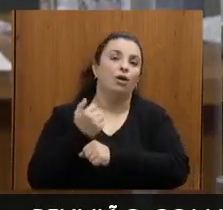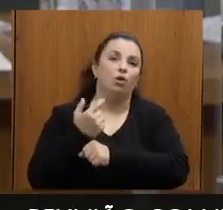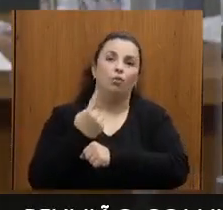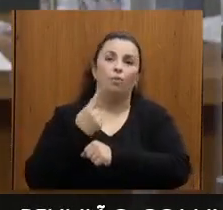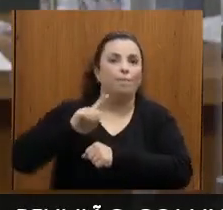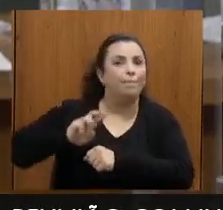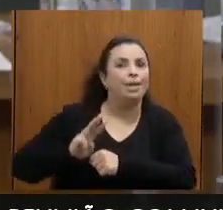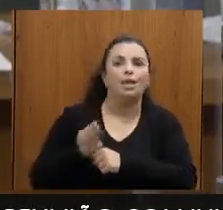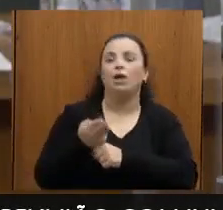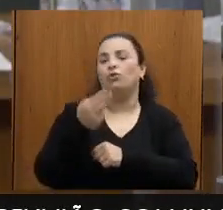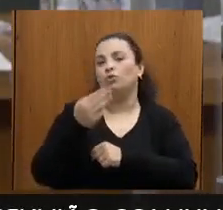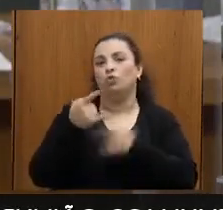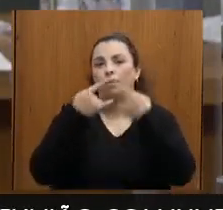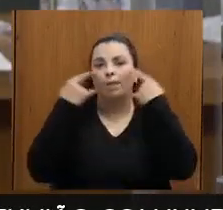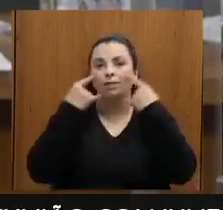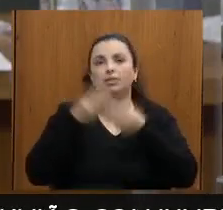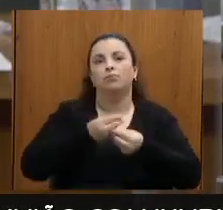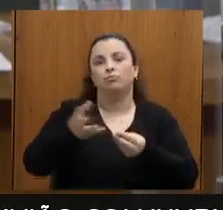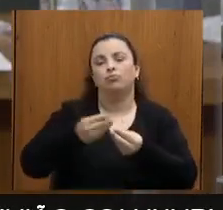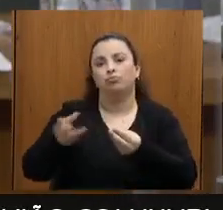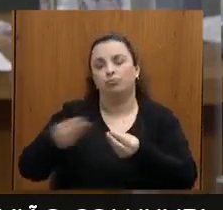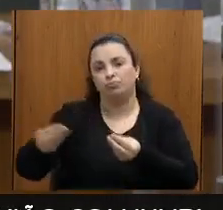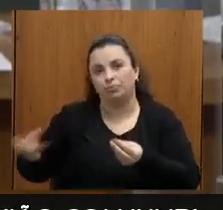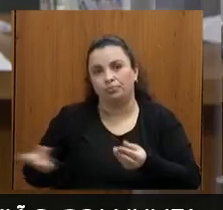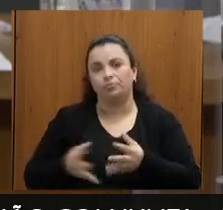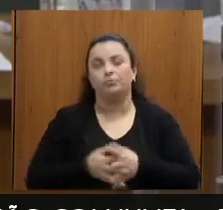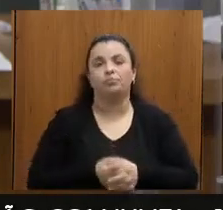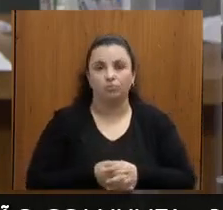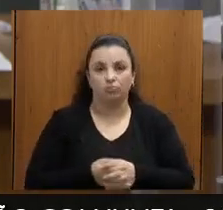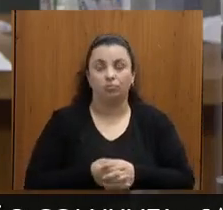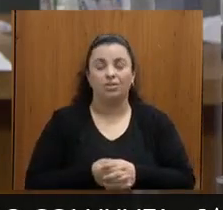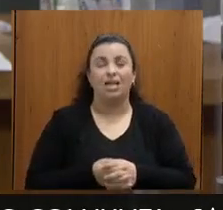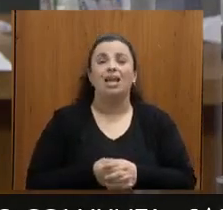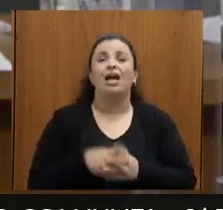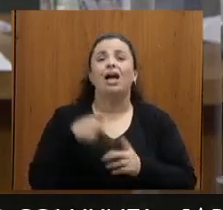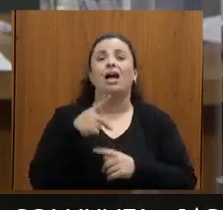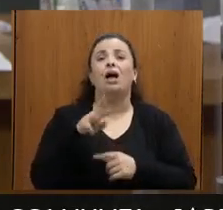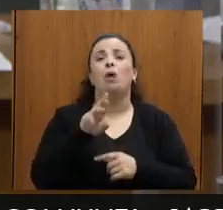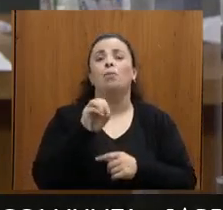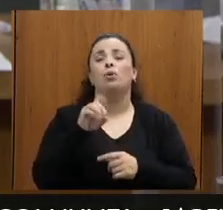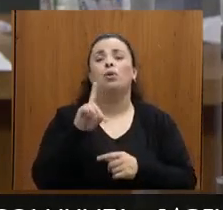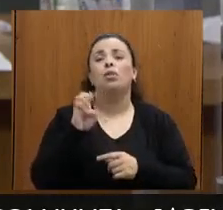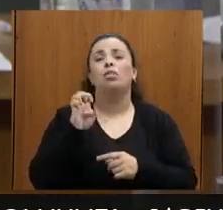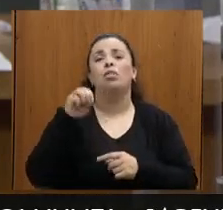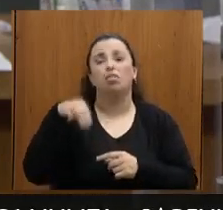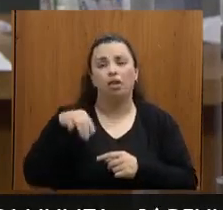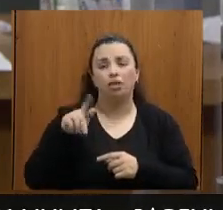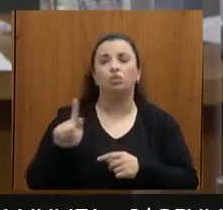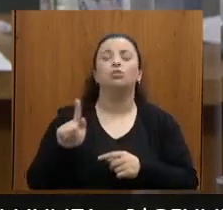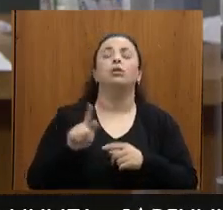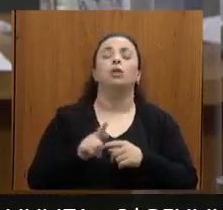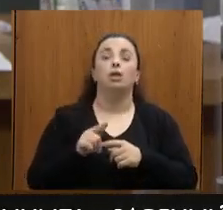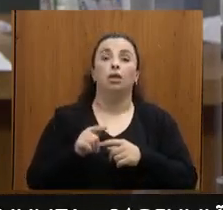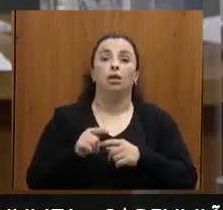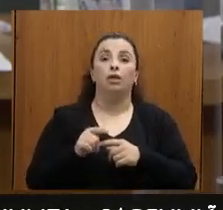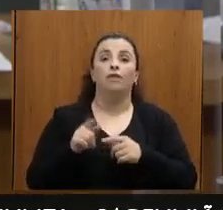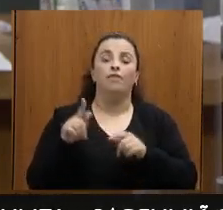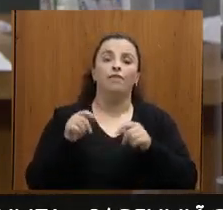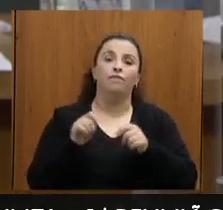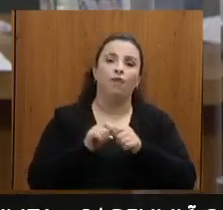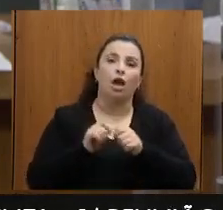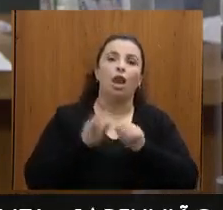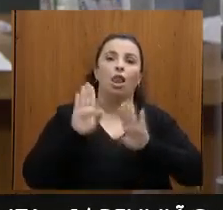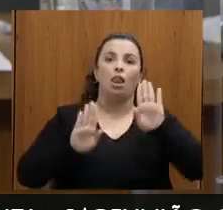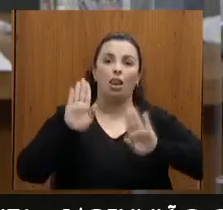Pode passar, por favor. A Prodeng trabalhou nesse ano com o desenvolvimento do sistema de leilão veicular